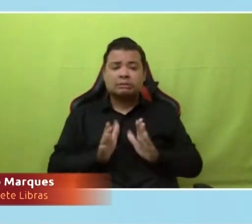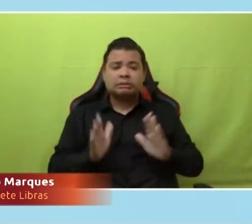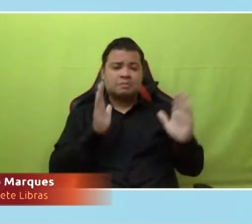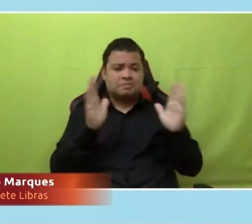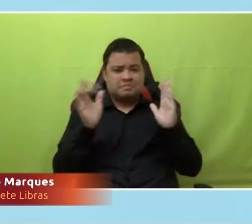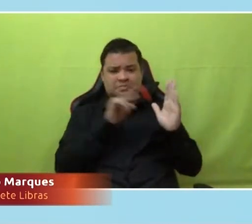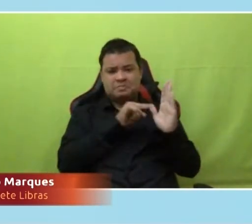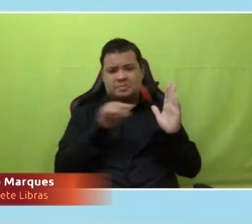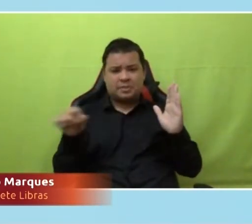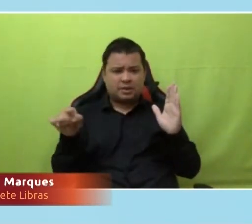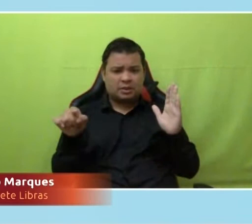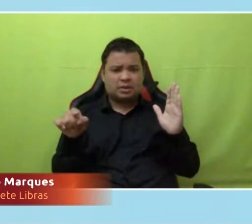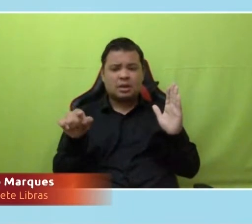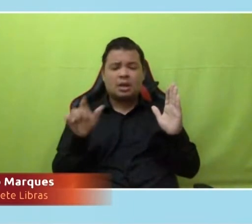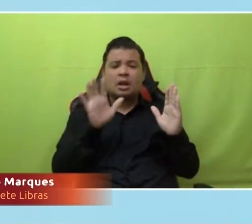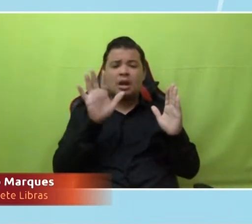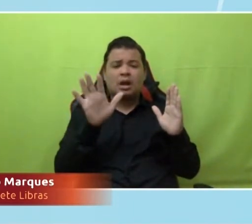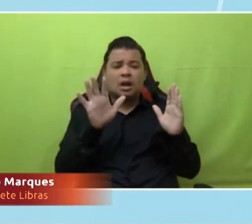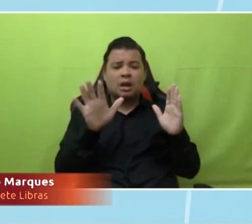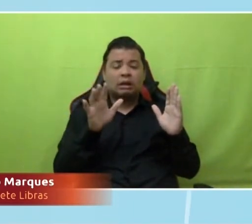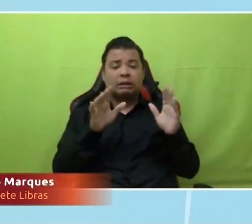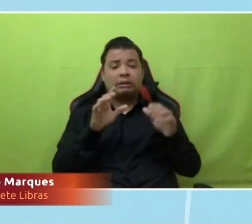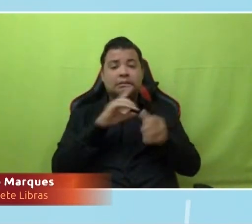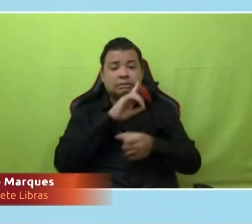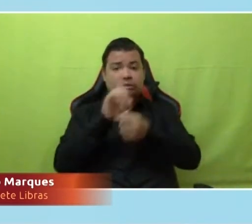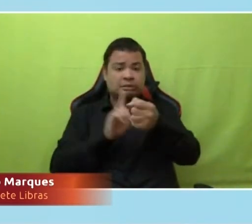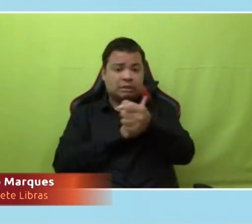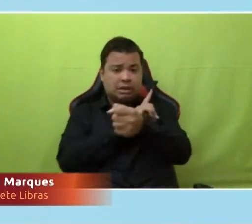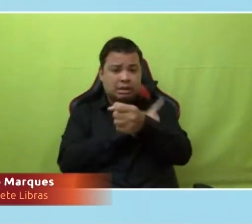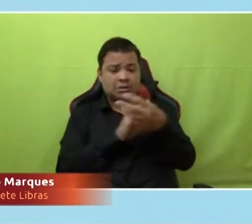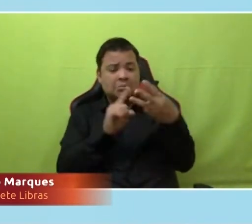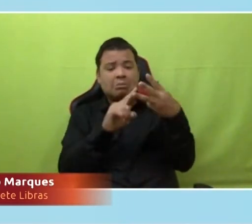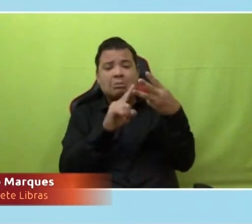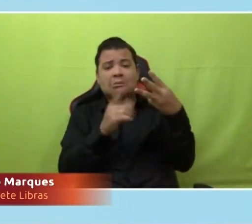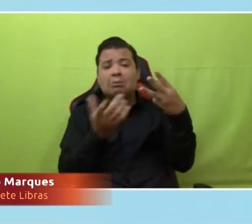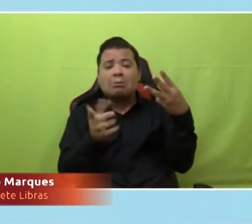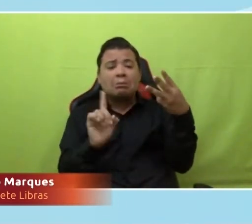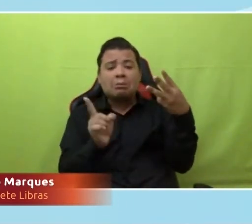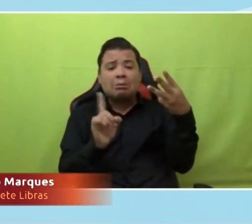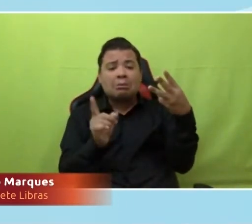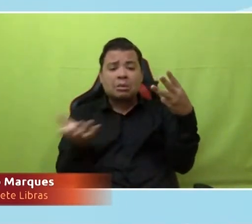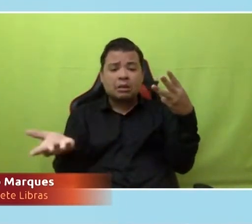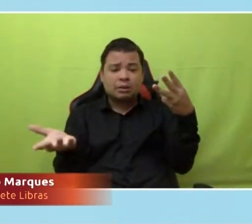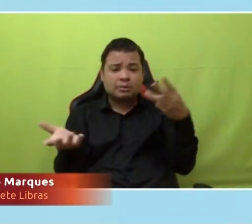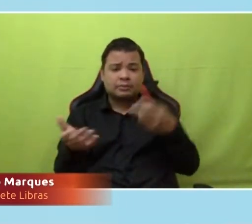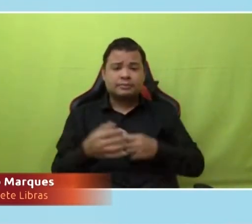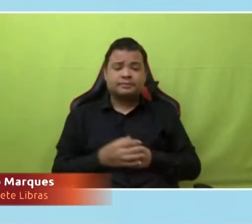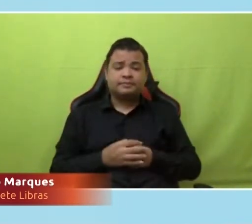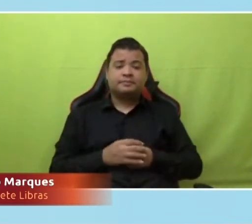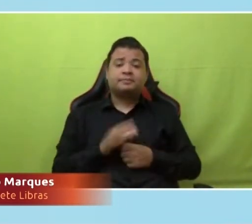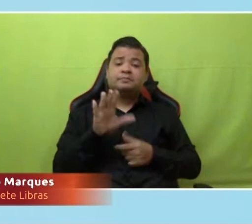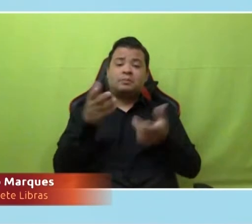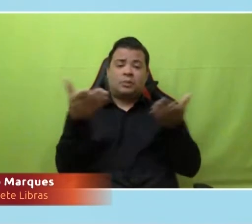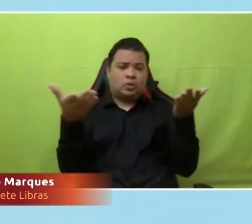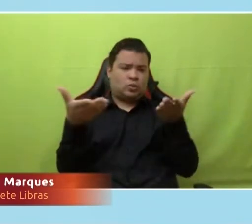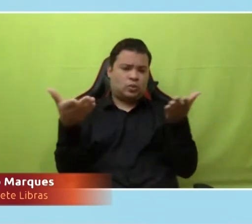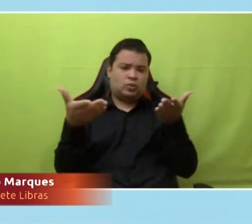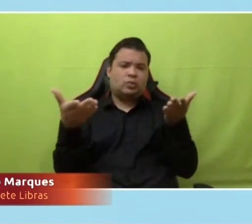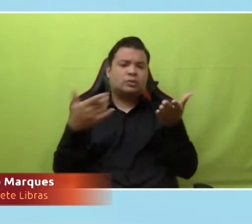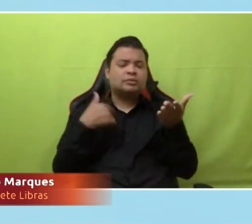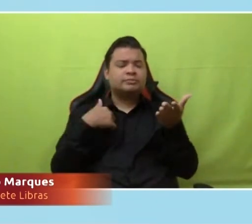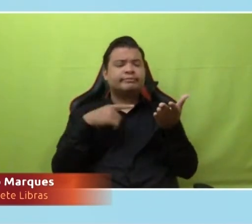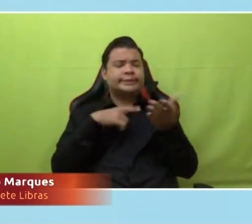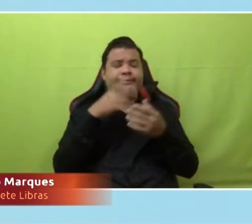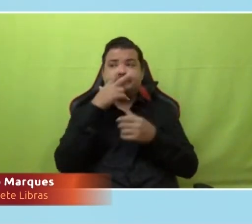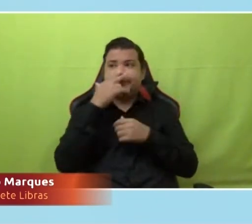teve contato com o sorotipo 3 de dengue, fora quem já não tinha tido antes. Então, hoje, para mim, um dos grandes alertas